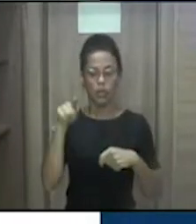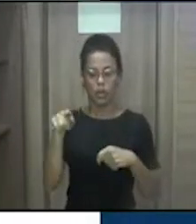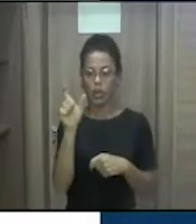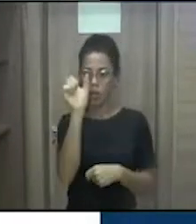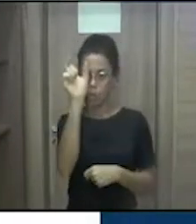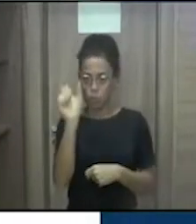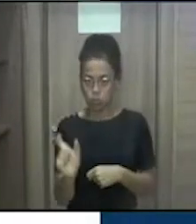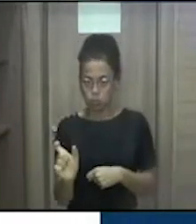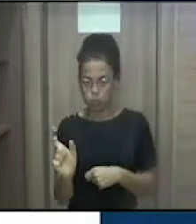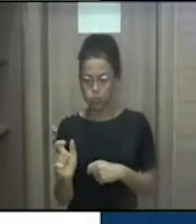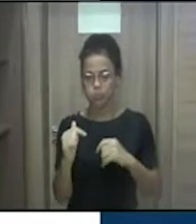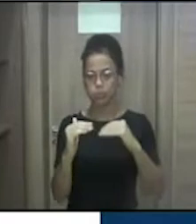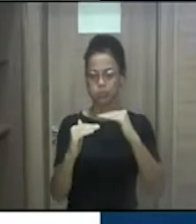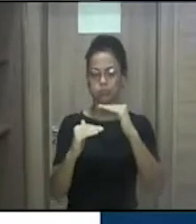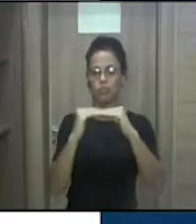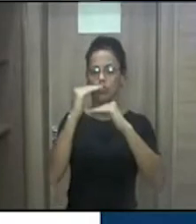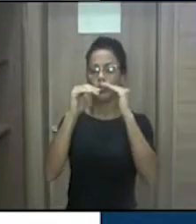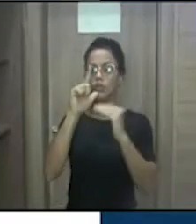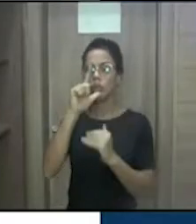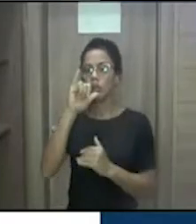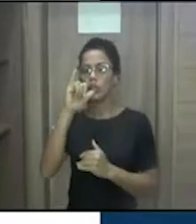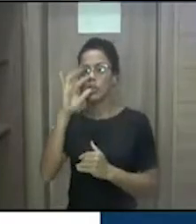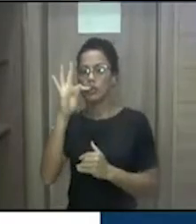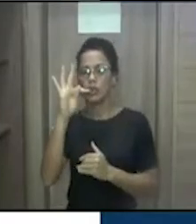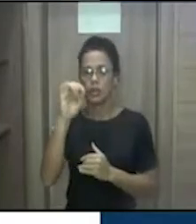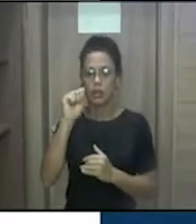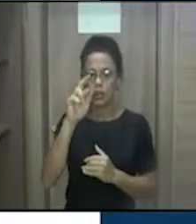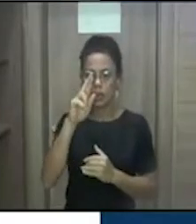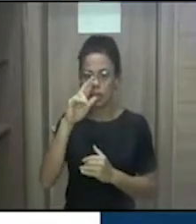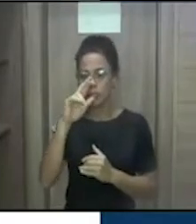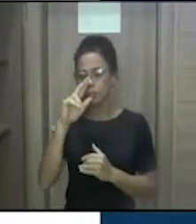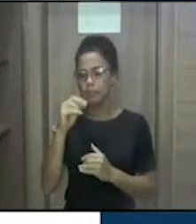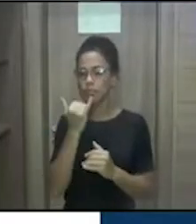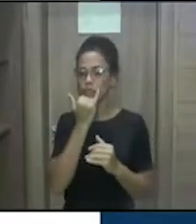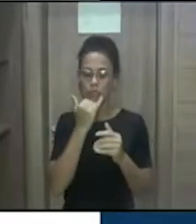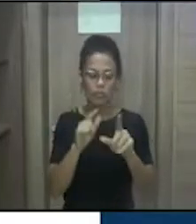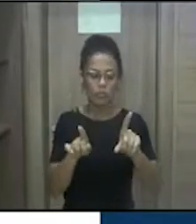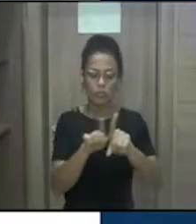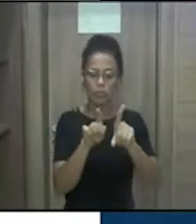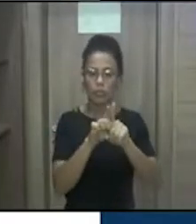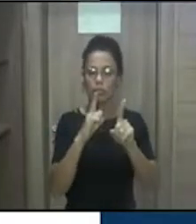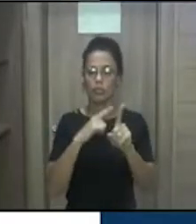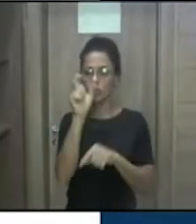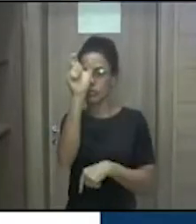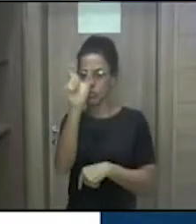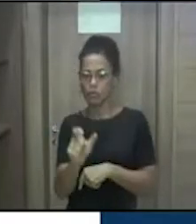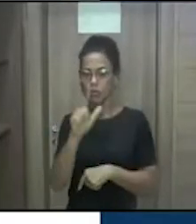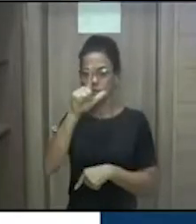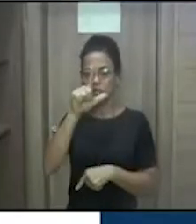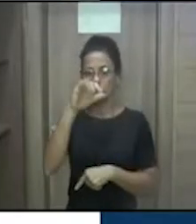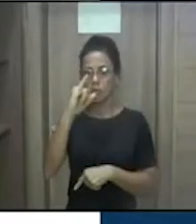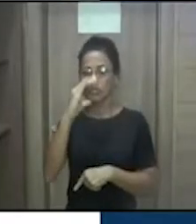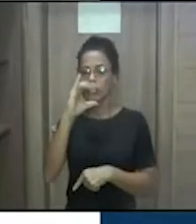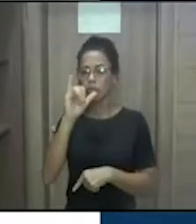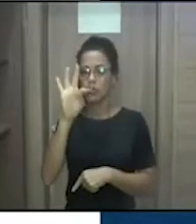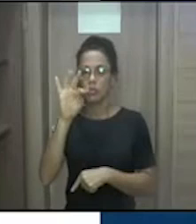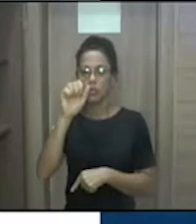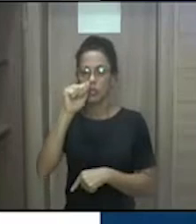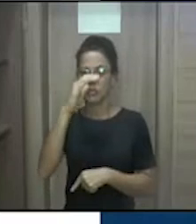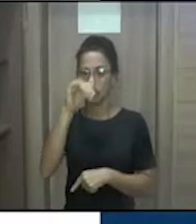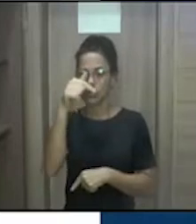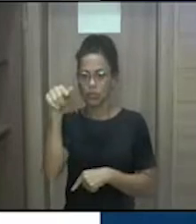produz muitas soluções de continuidade. Talvez o modelo de credenciamento, se houver, pode ser mais efetivo, que a ideia de que eu